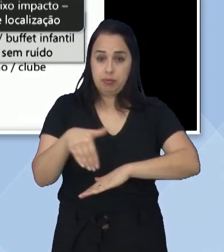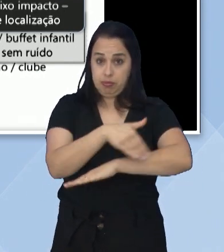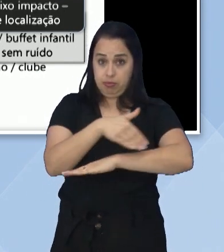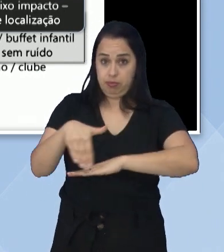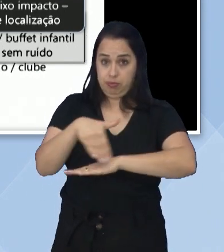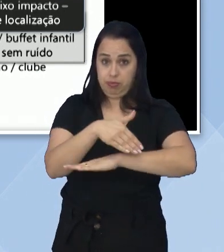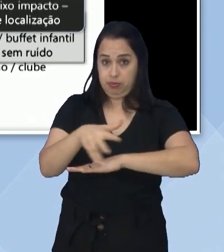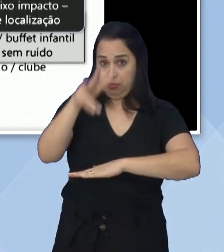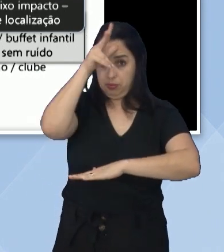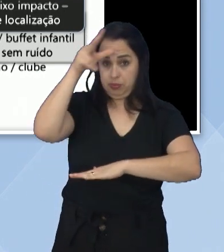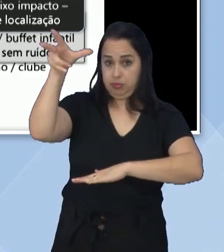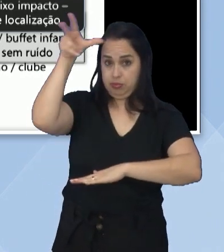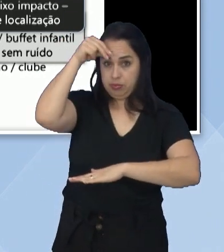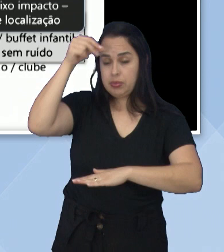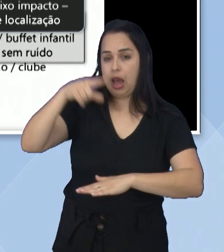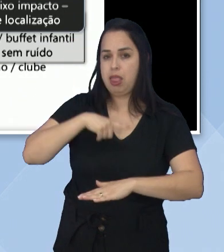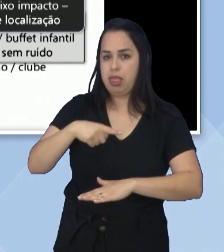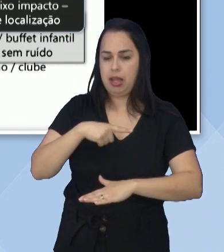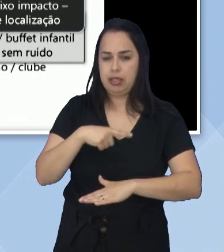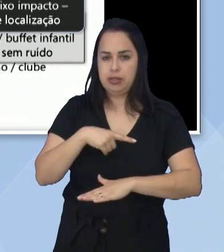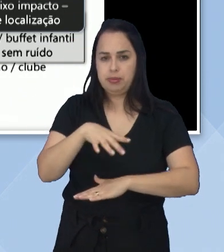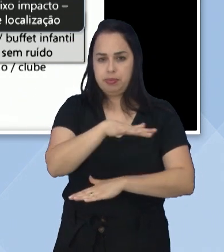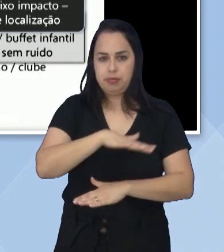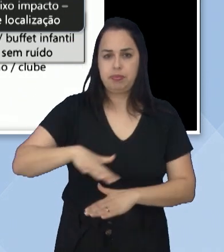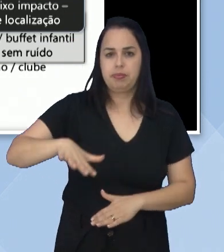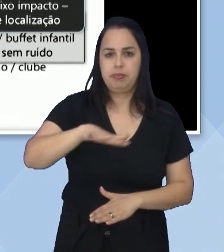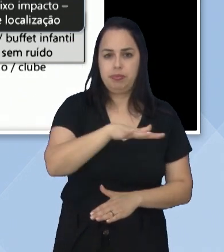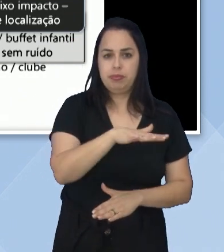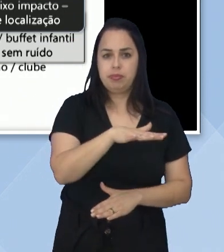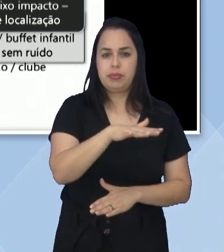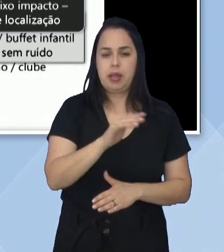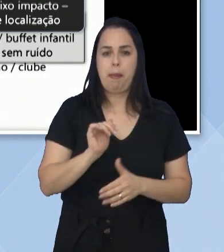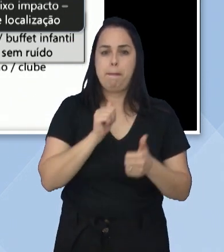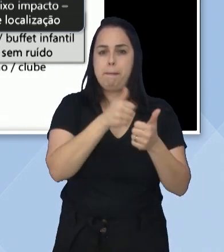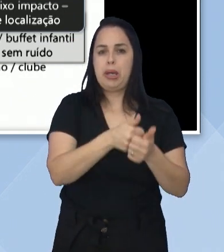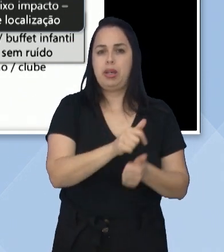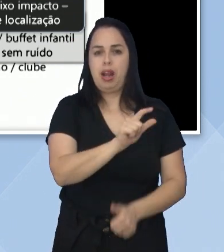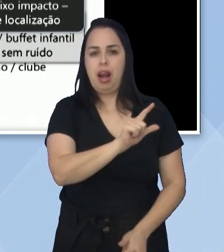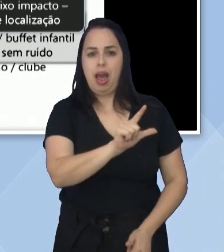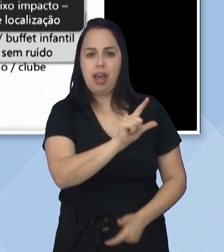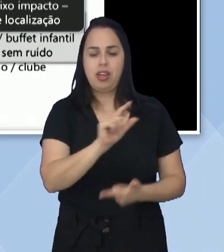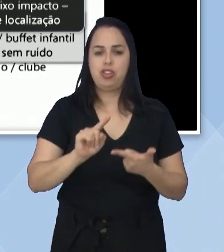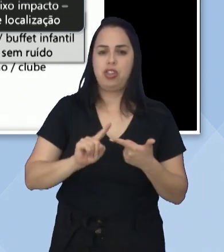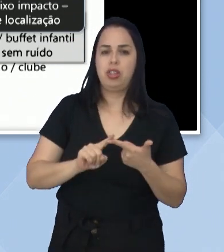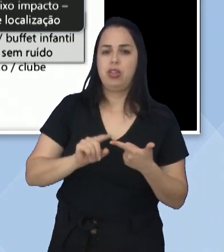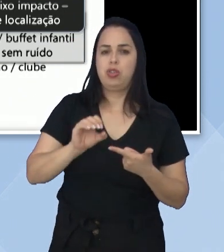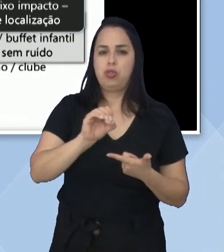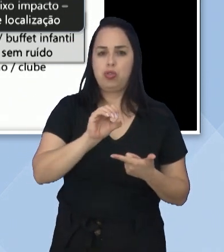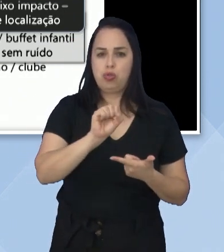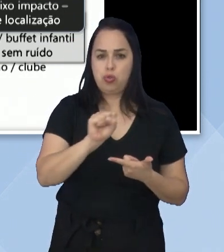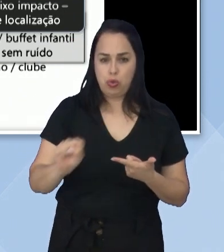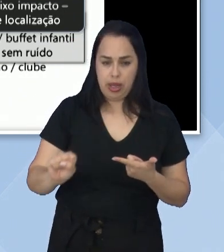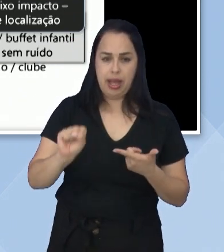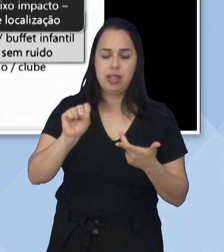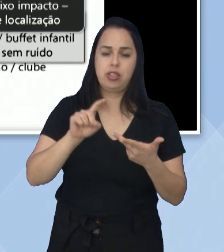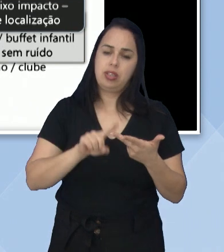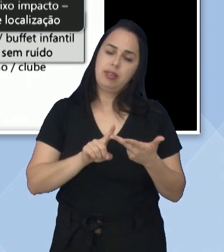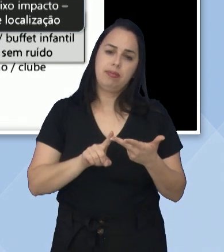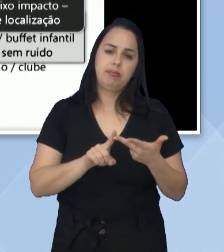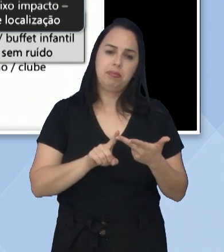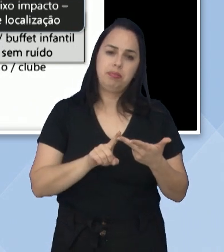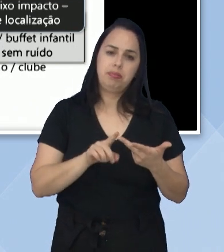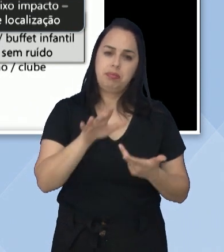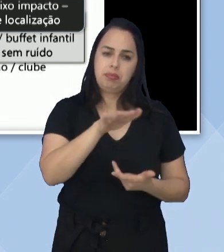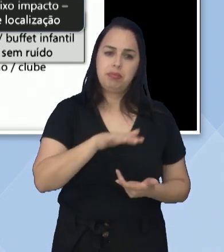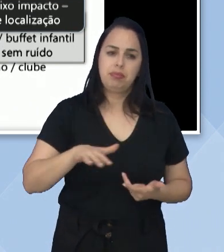boa parte das estradas municipais e zona urbana elas estão na região Leste Sudeste no Torrão de Ouro da Sul e elas percorrem Muitas